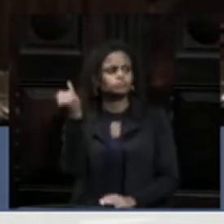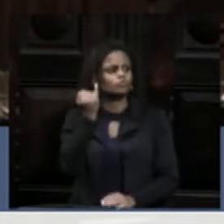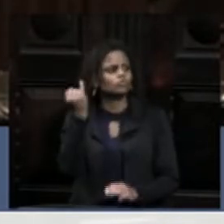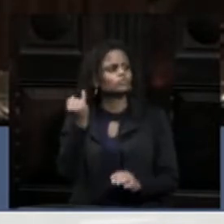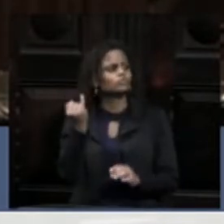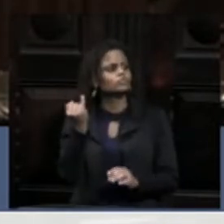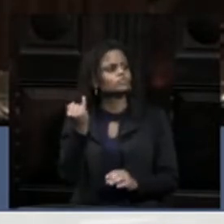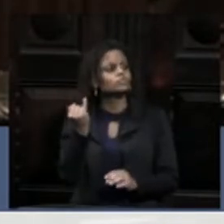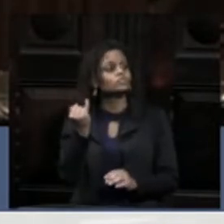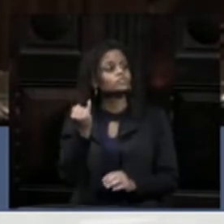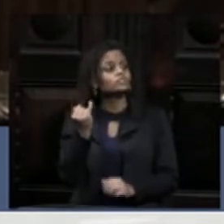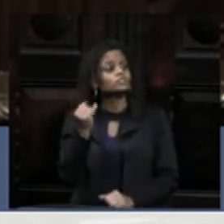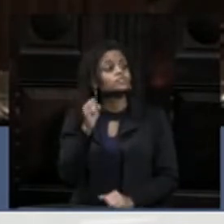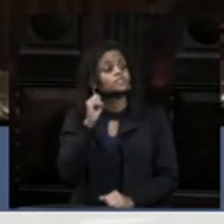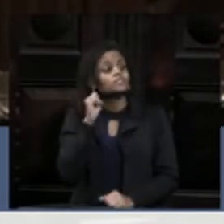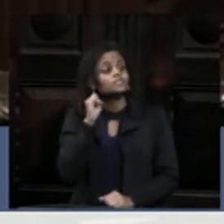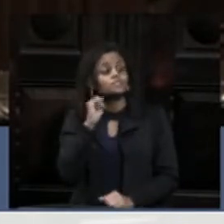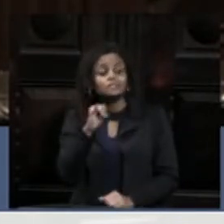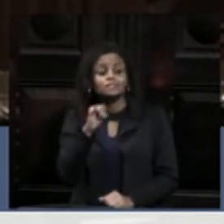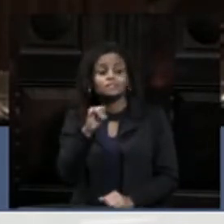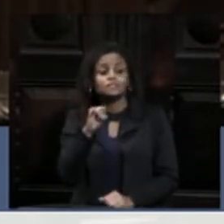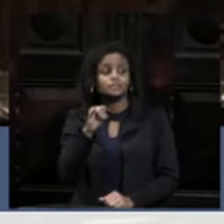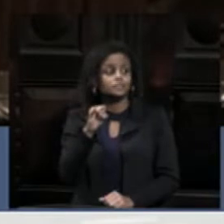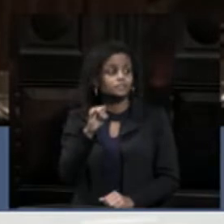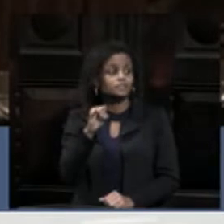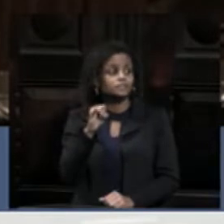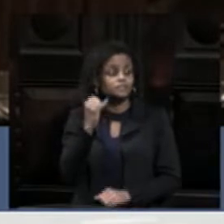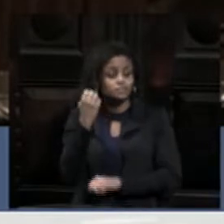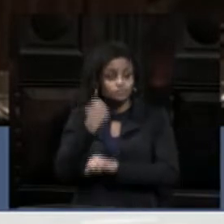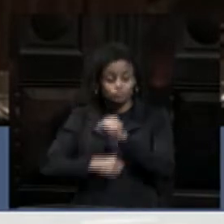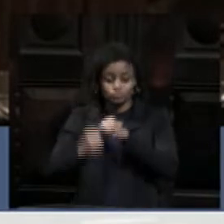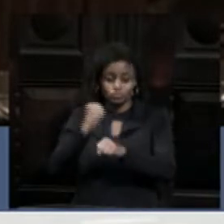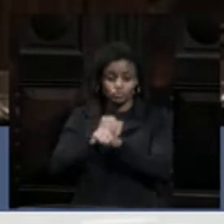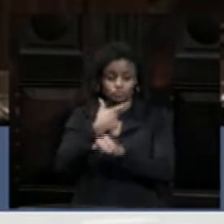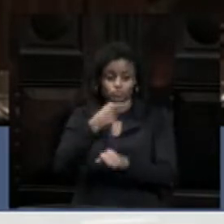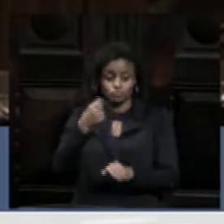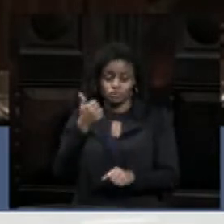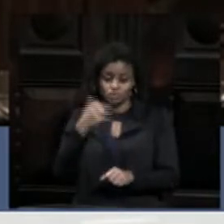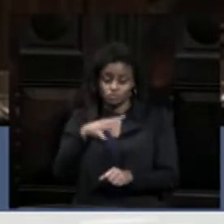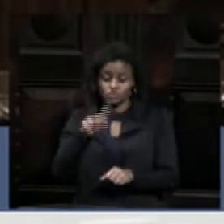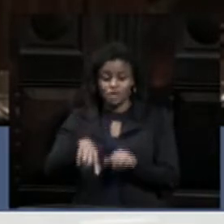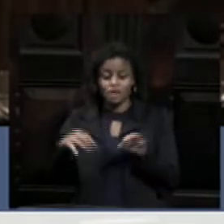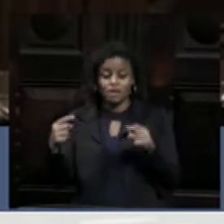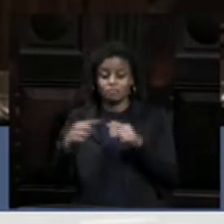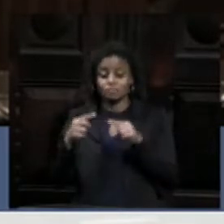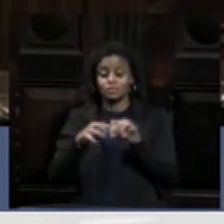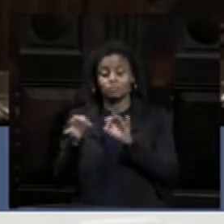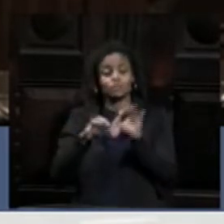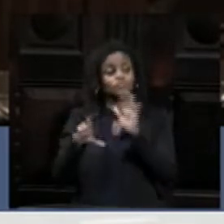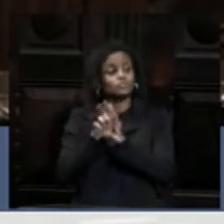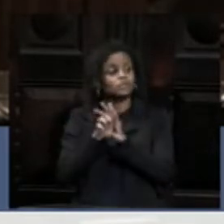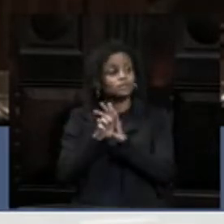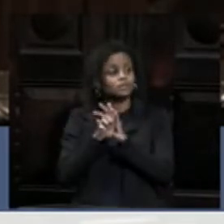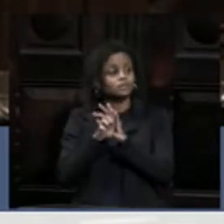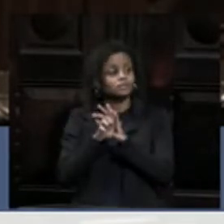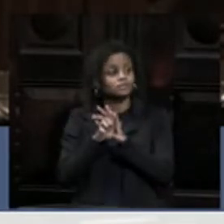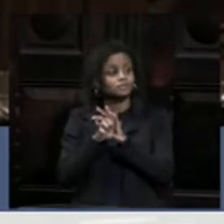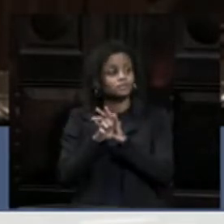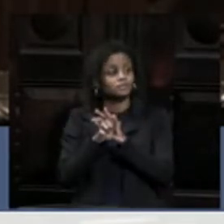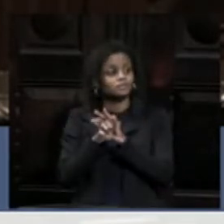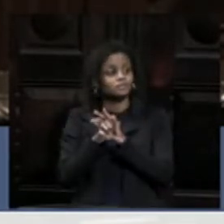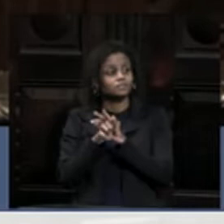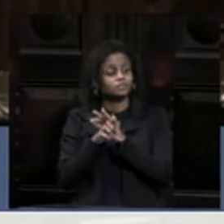sido apresentado logo após a Copa do Mundo, em 2014. Por que digo isso? Porque a Copa do Mundo atendia normas